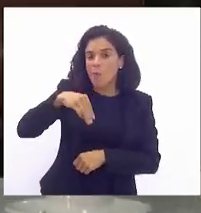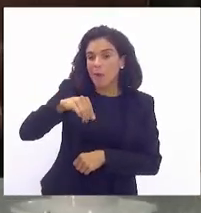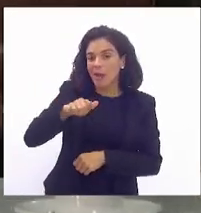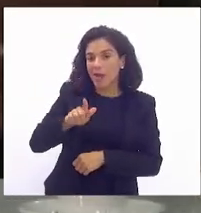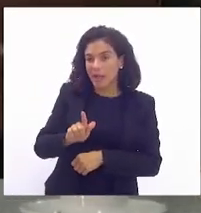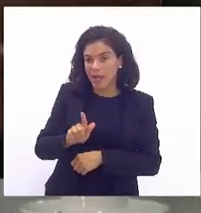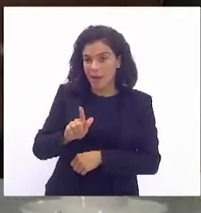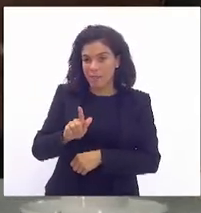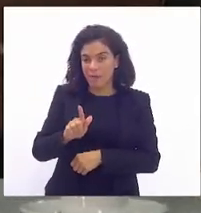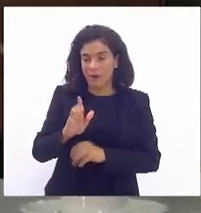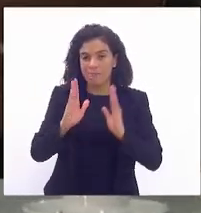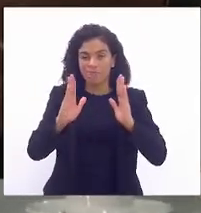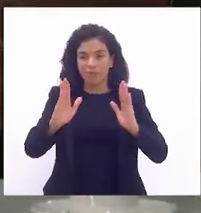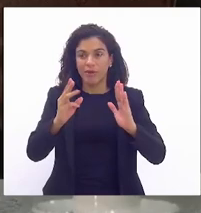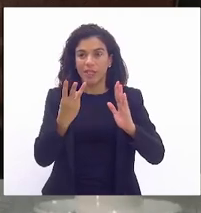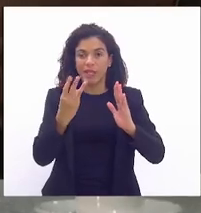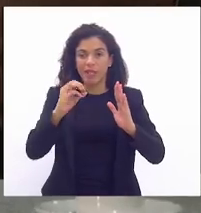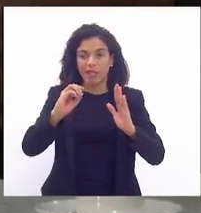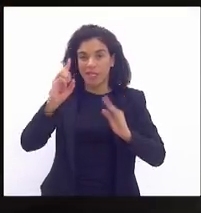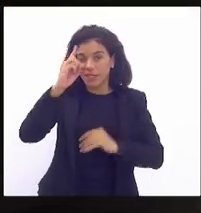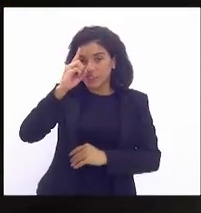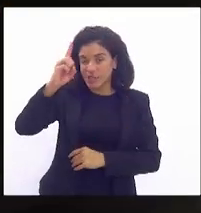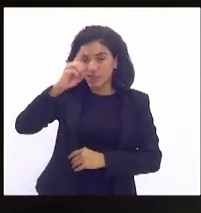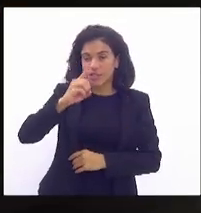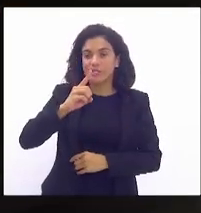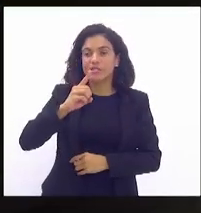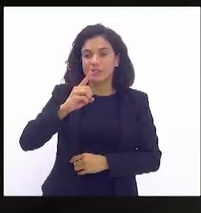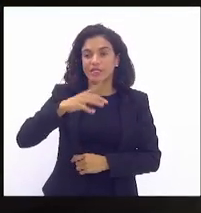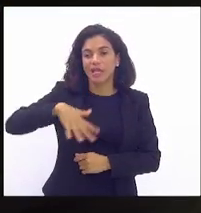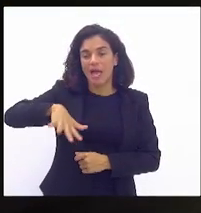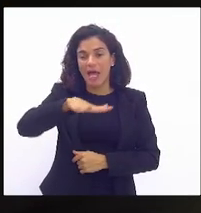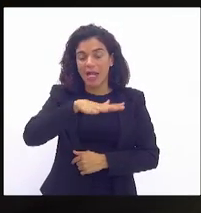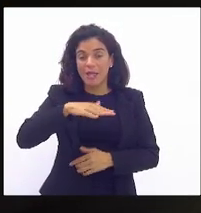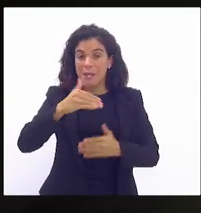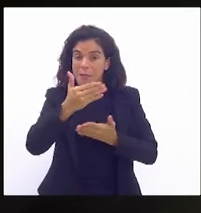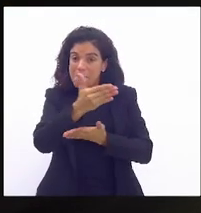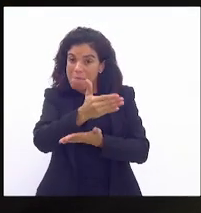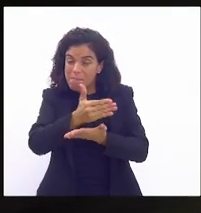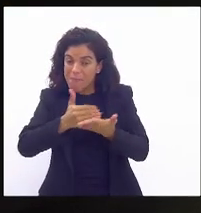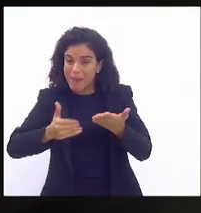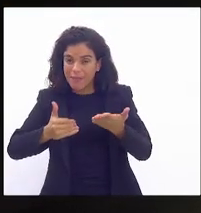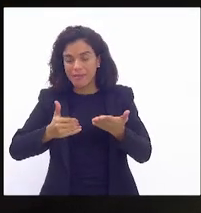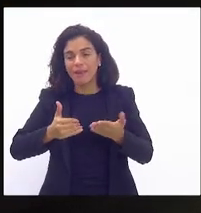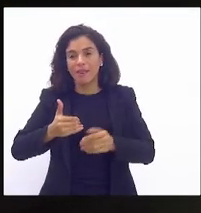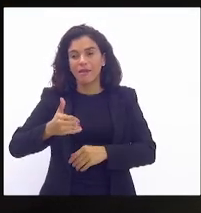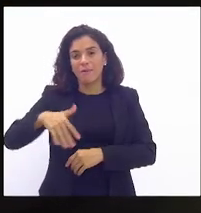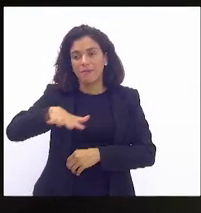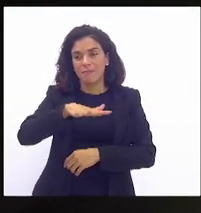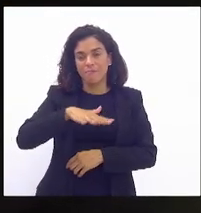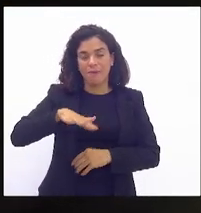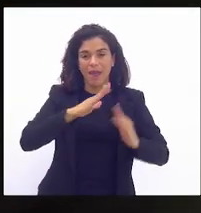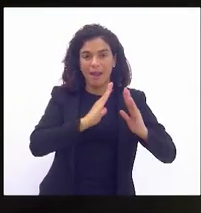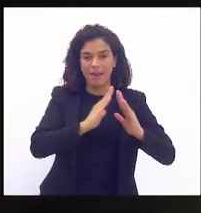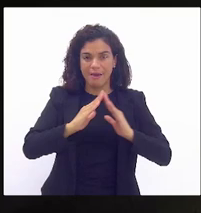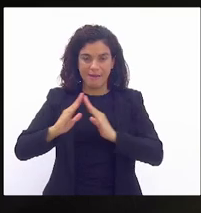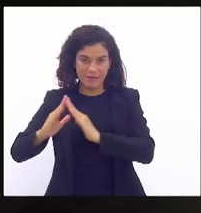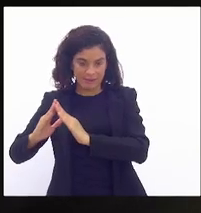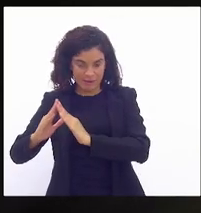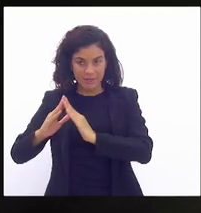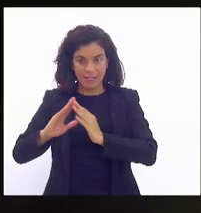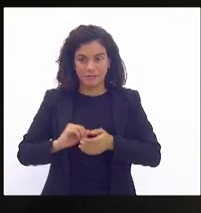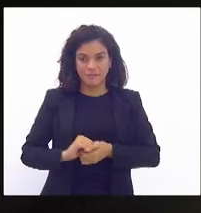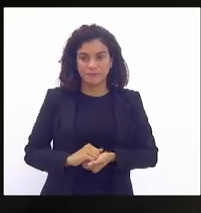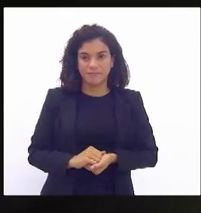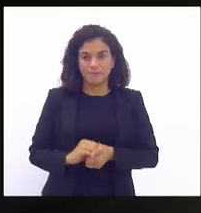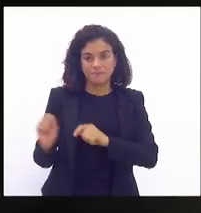quadrado em 30 dias para áreas industriais e metade desse valor para áreas residenciais. Pode passar, por